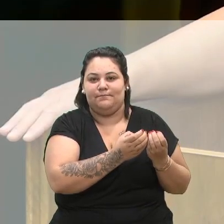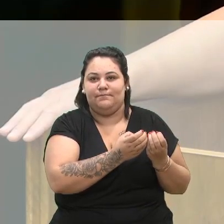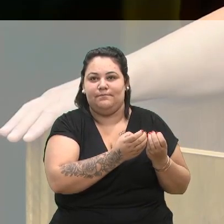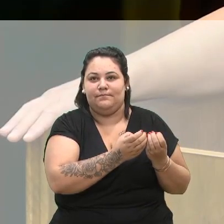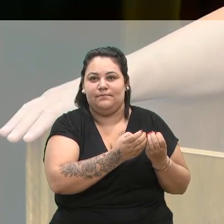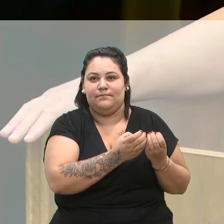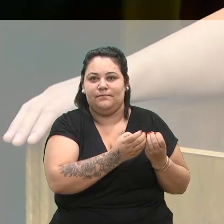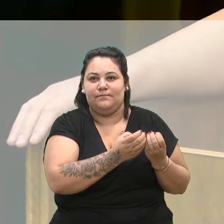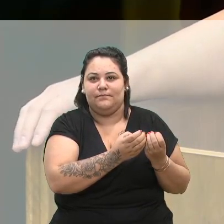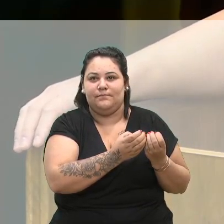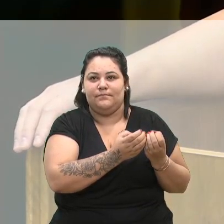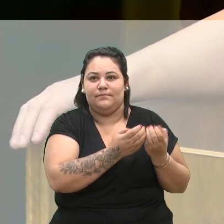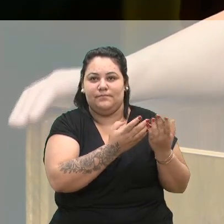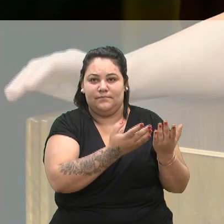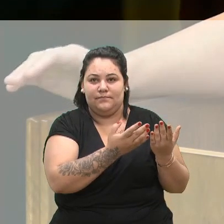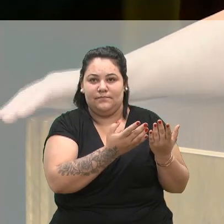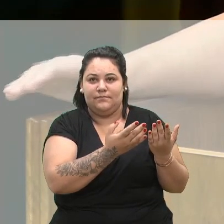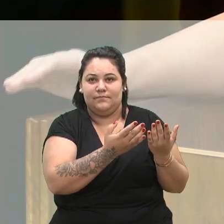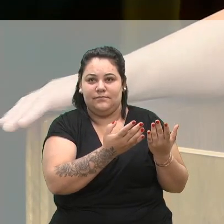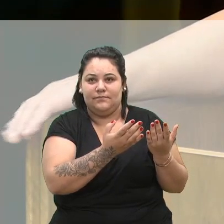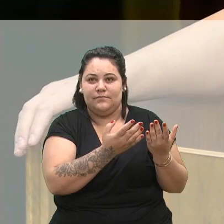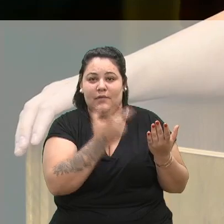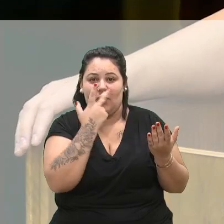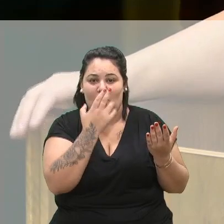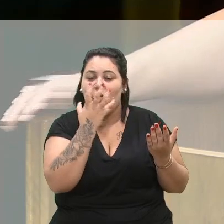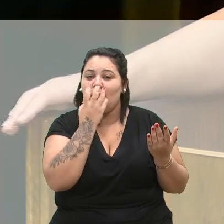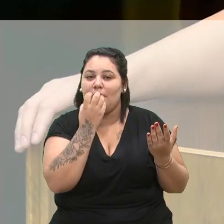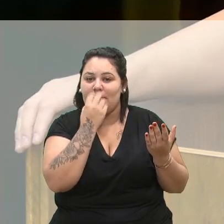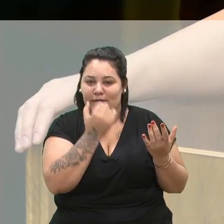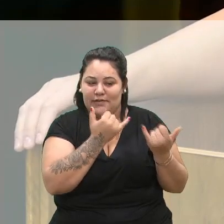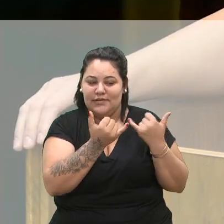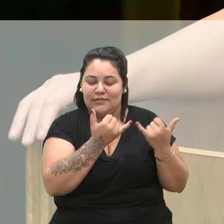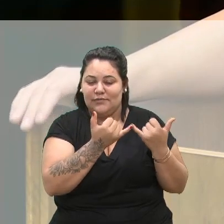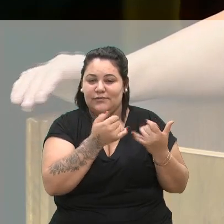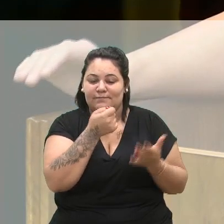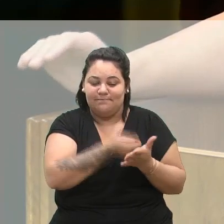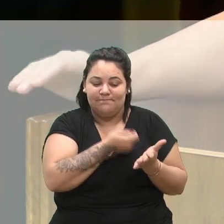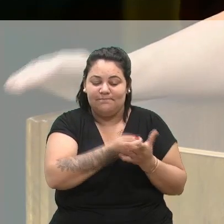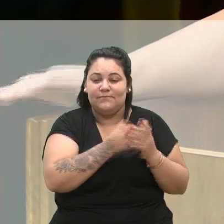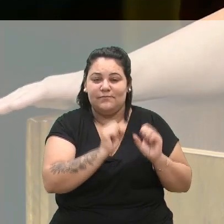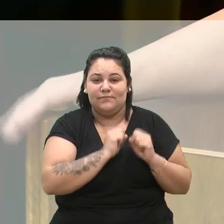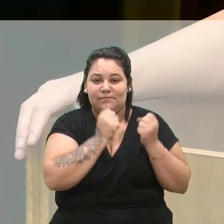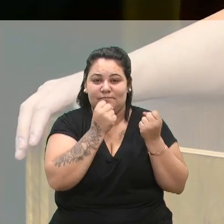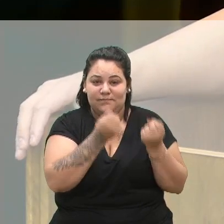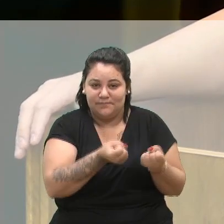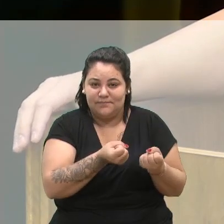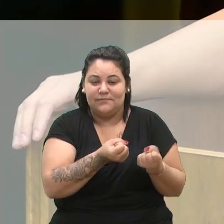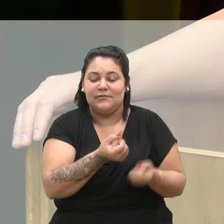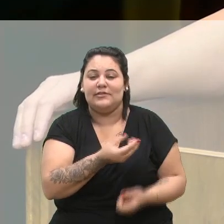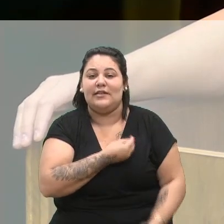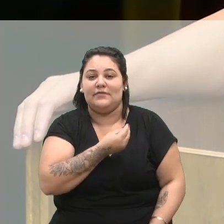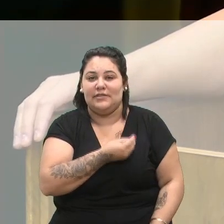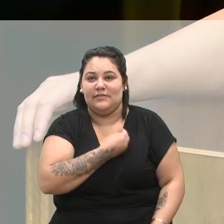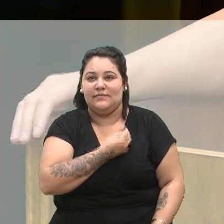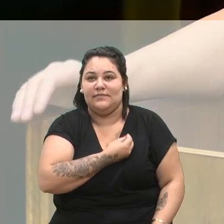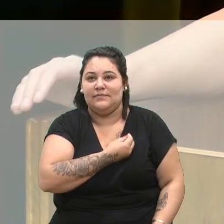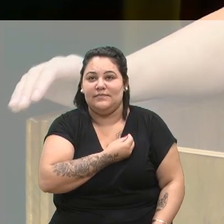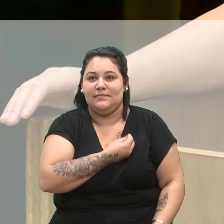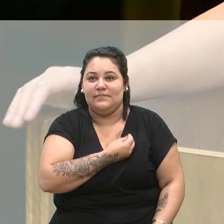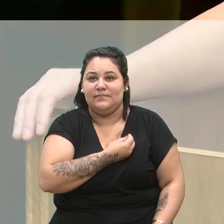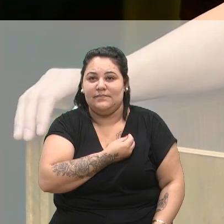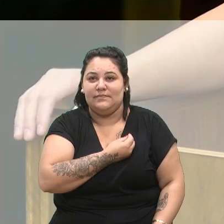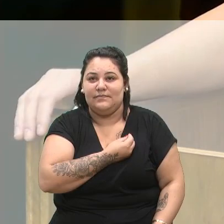exemplo do vereador Camilles, que dedicou anos e anos das lutas, da sua vida, para o